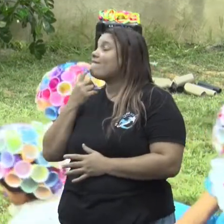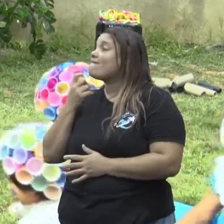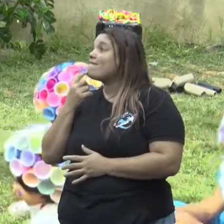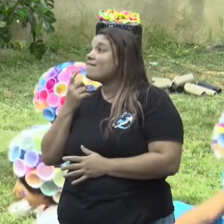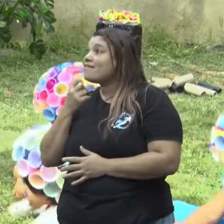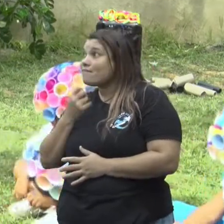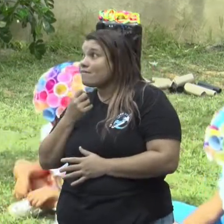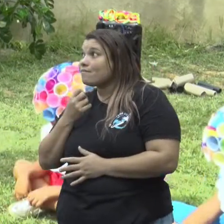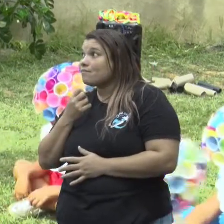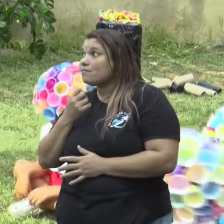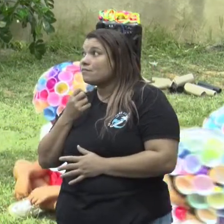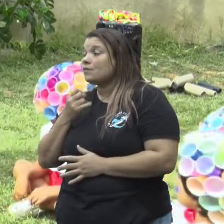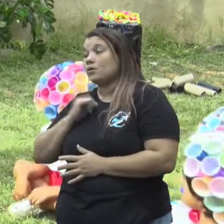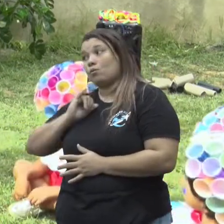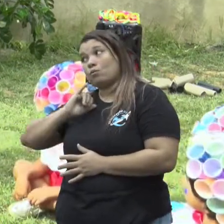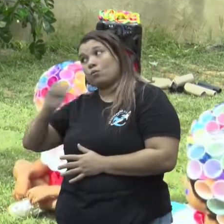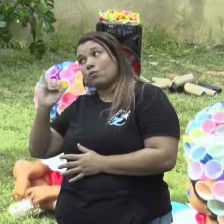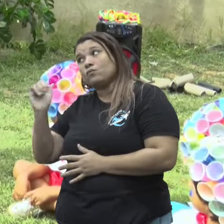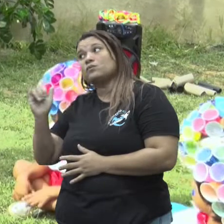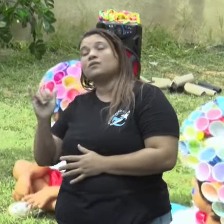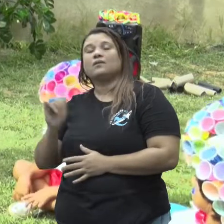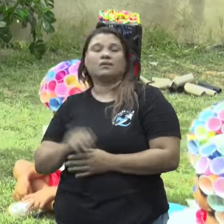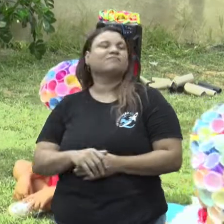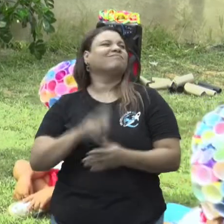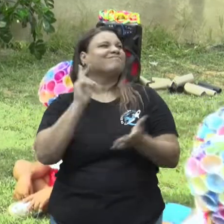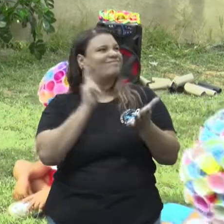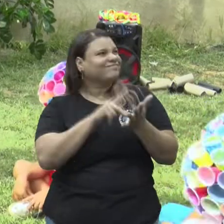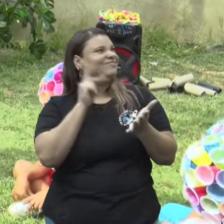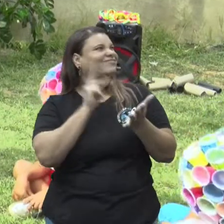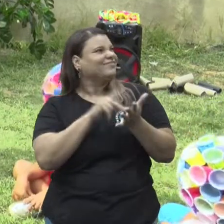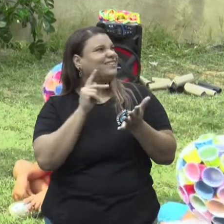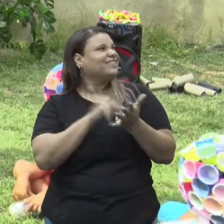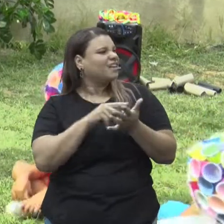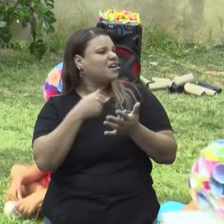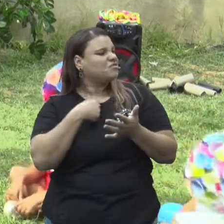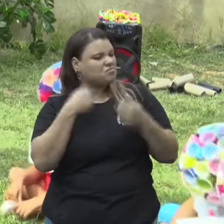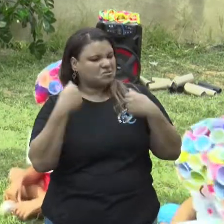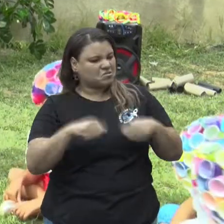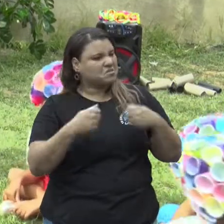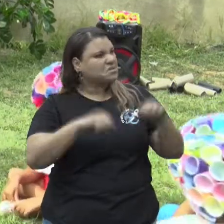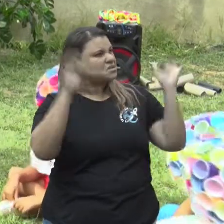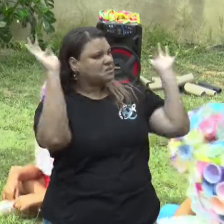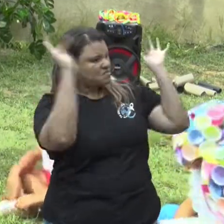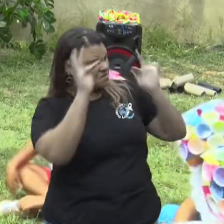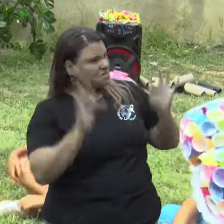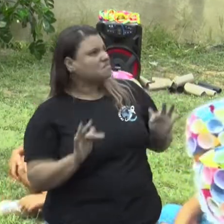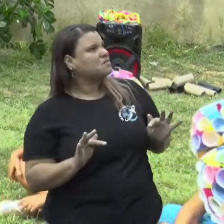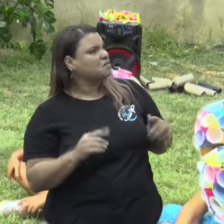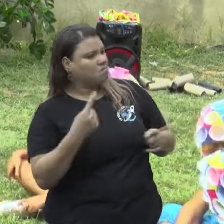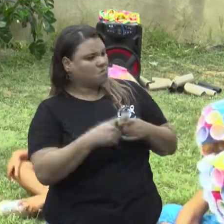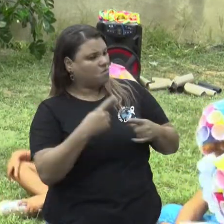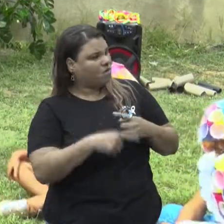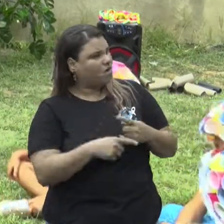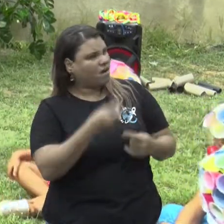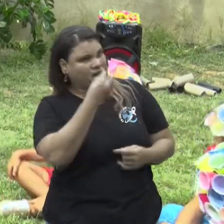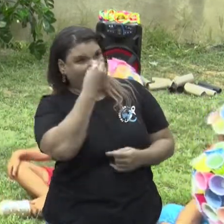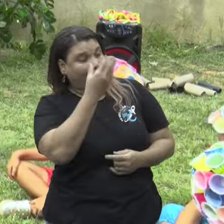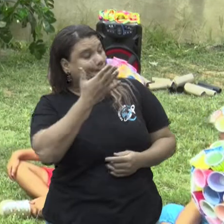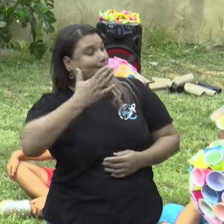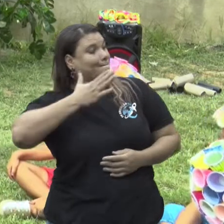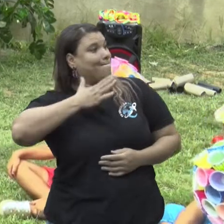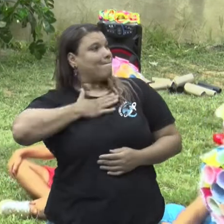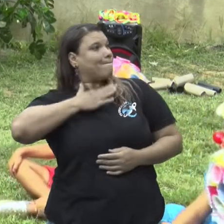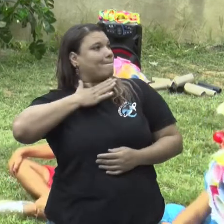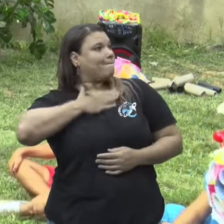falou: é verdade, né? Eu tenho que ser feliz com o meu nariz, porque esse é o nariz que